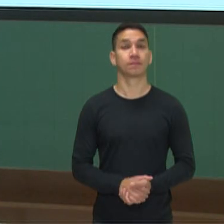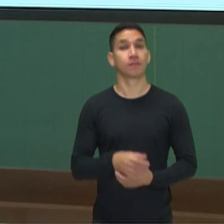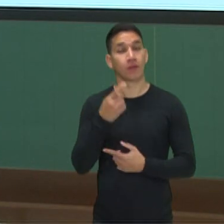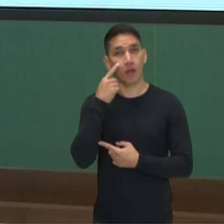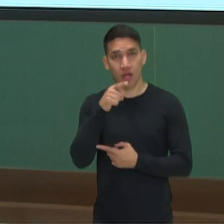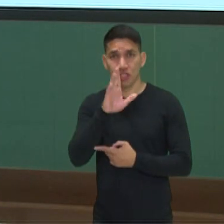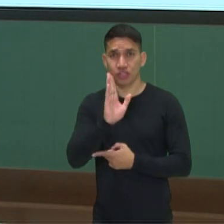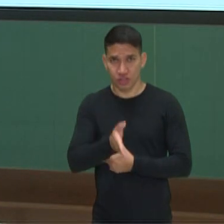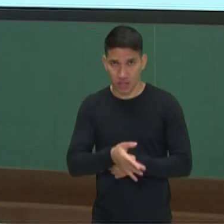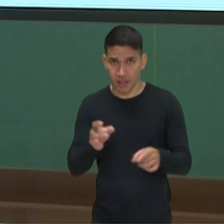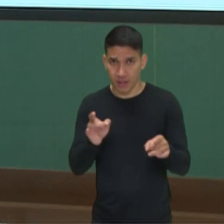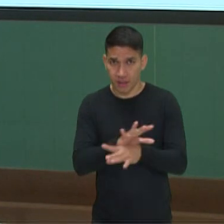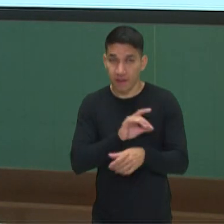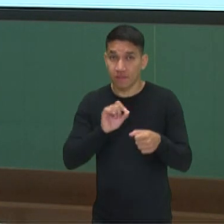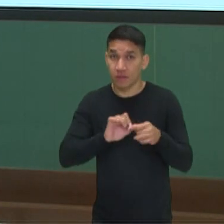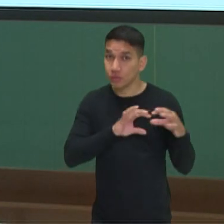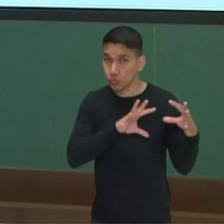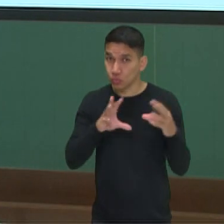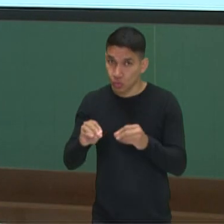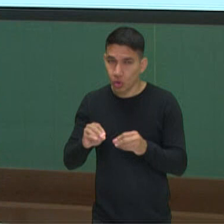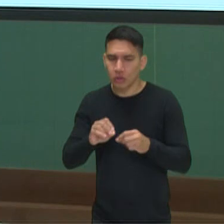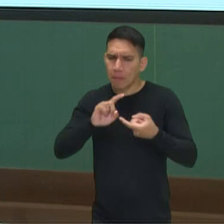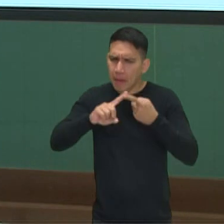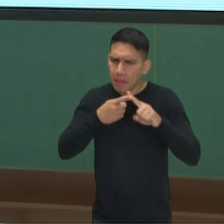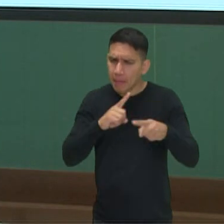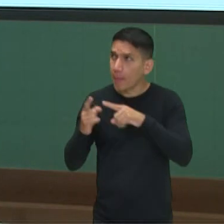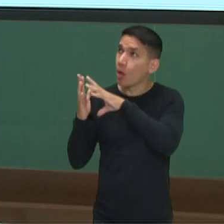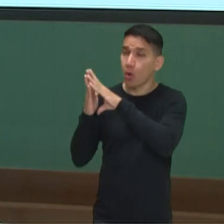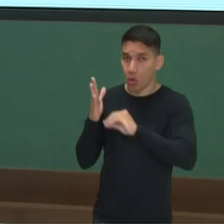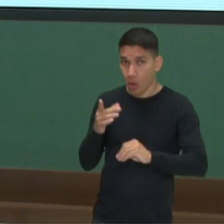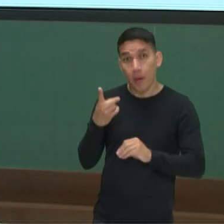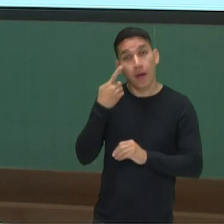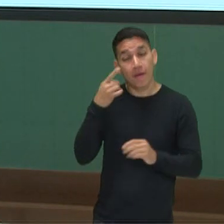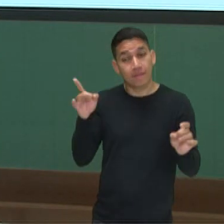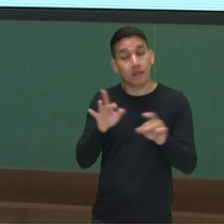Agora que você já tem todo esse esqueminha pronto no seu caderno, vamos finalizar essa conta.